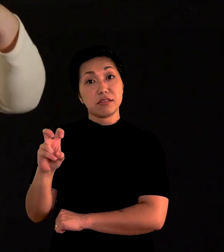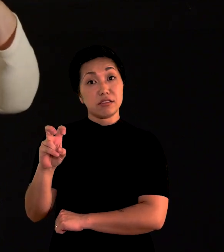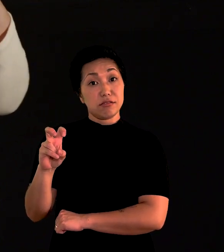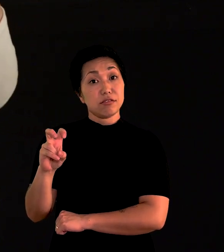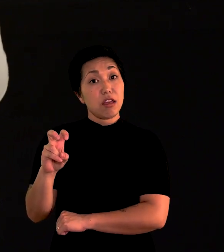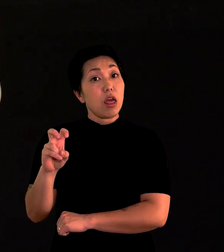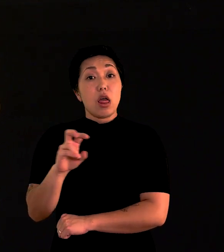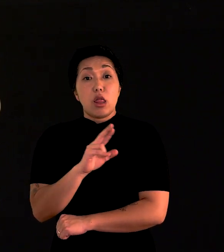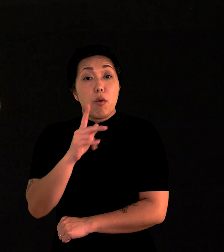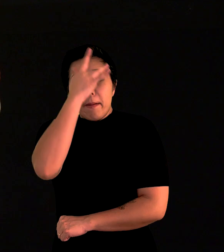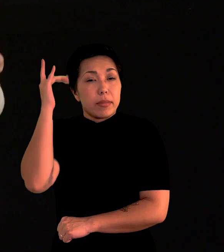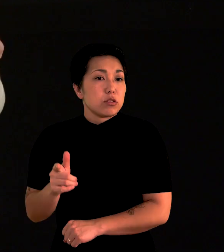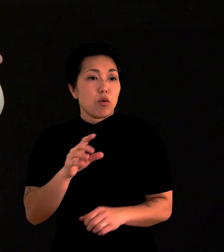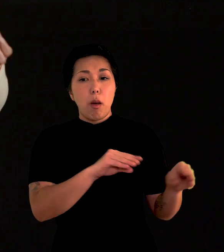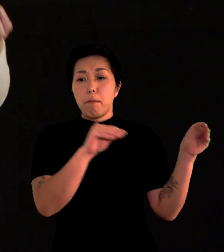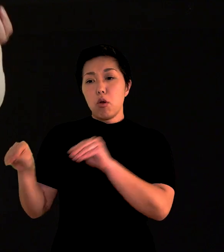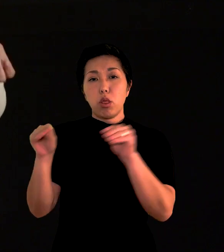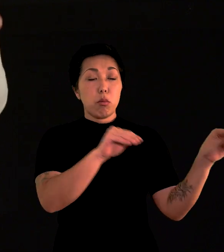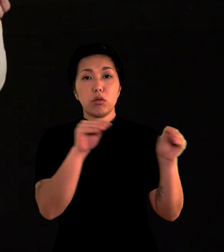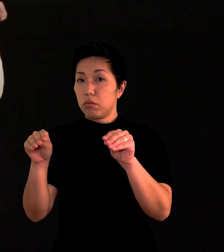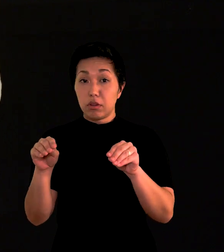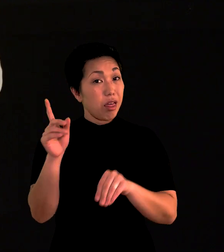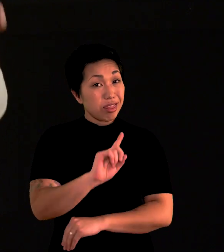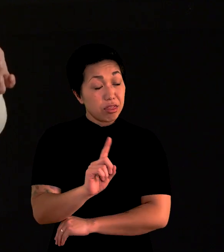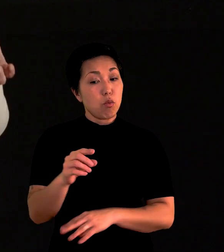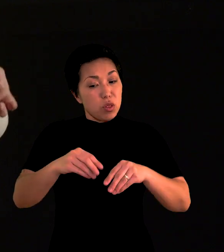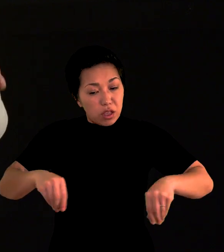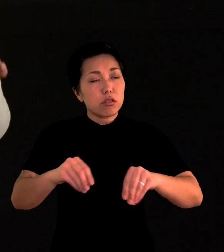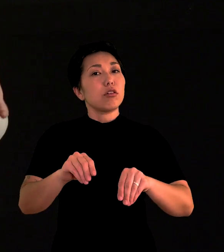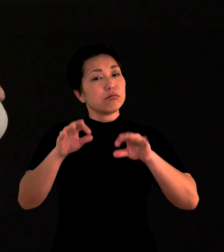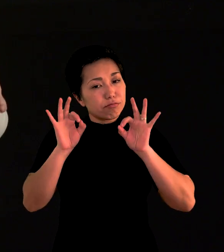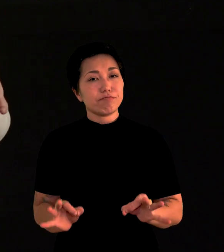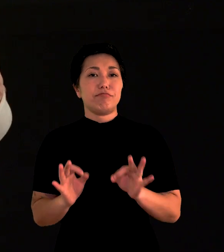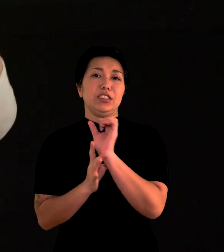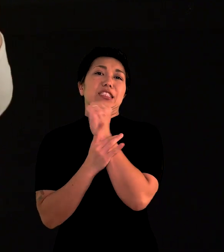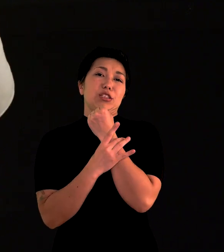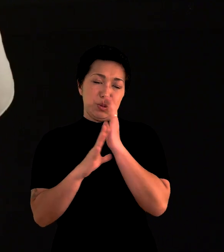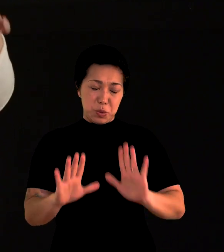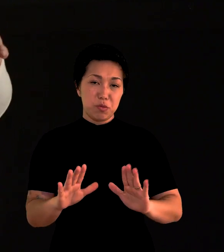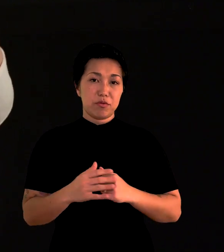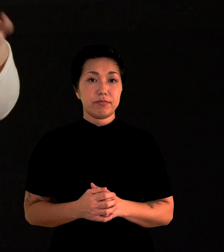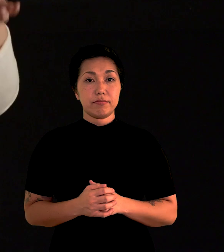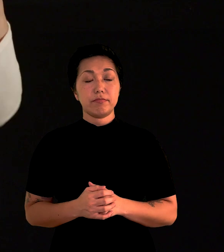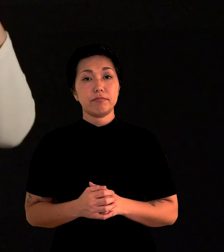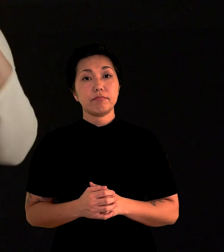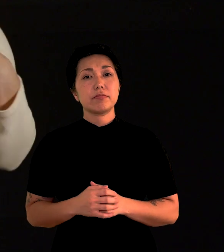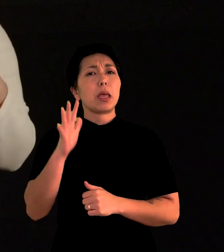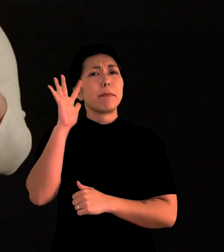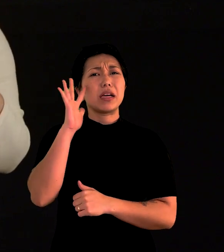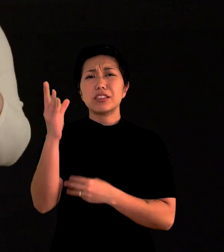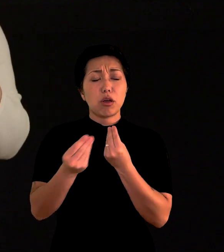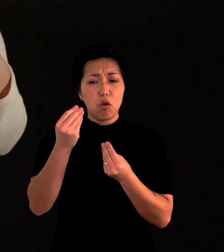pessoas que não são de sair dos seus lugares. O seu território realmente é o seu lugar significativo. É o seu lugar certo, como elas